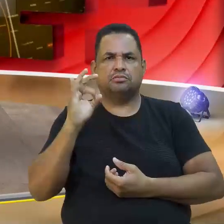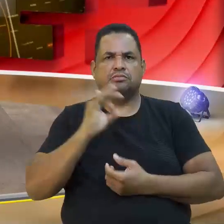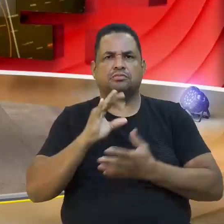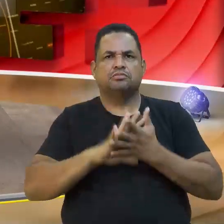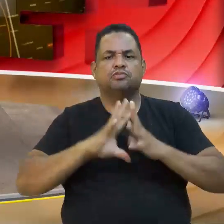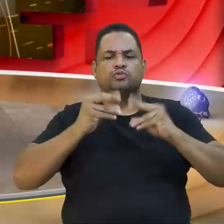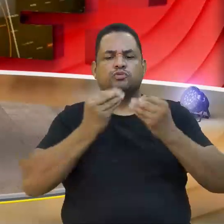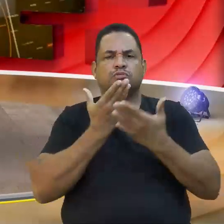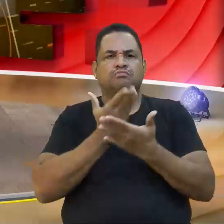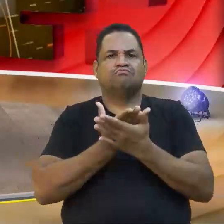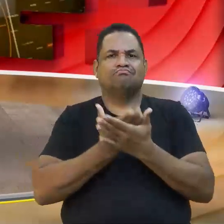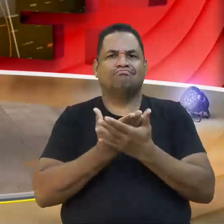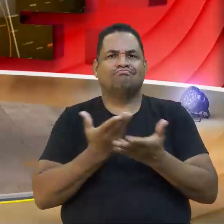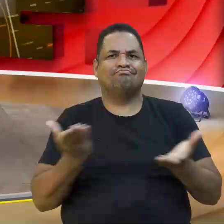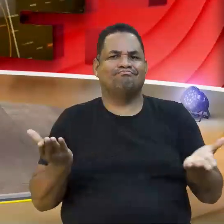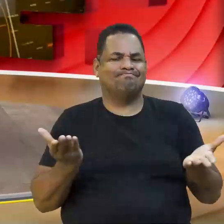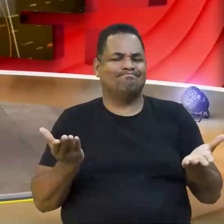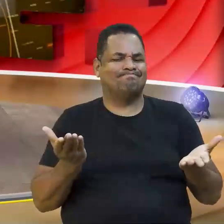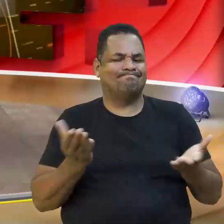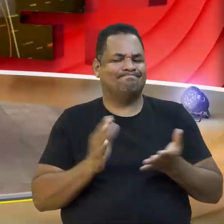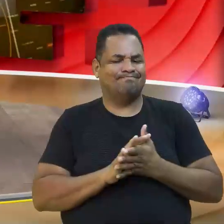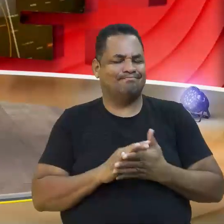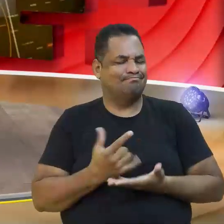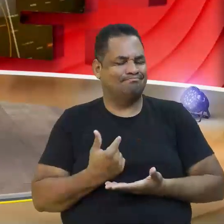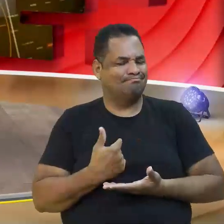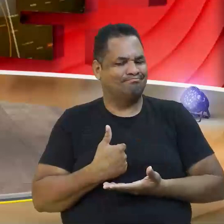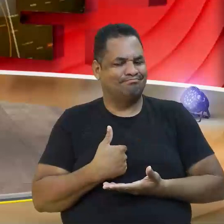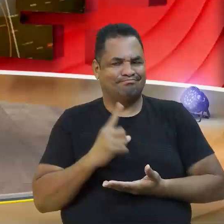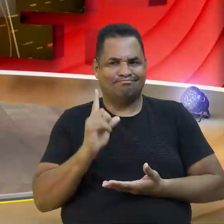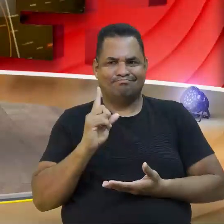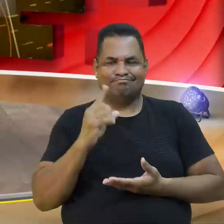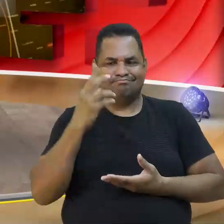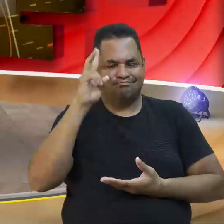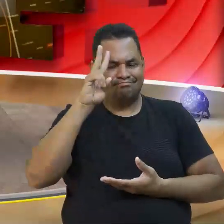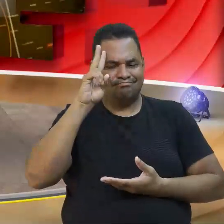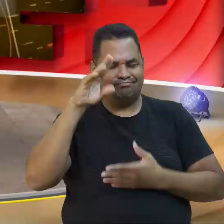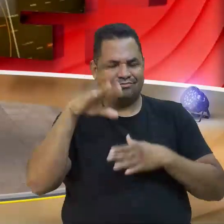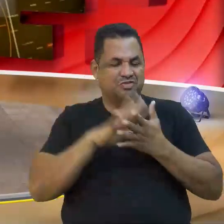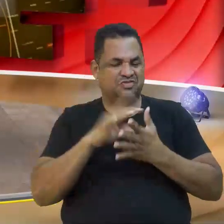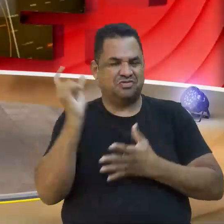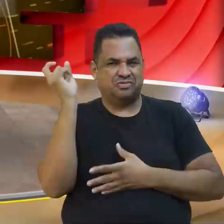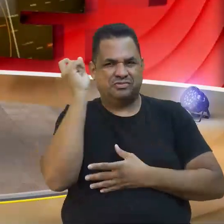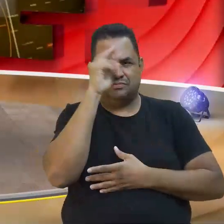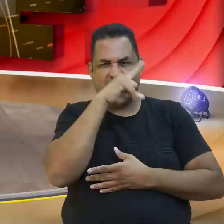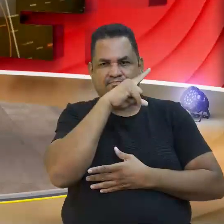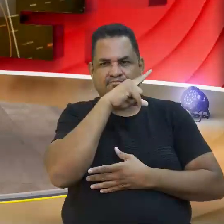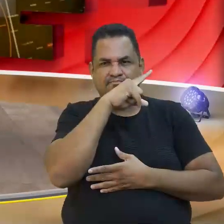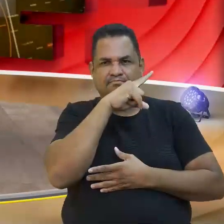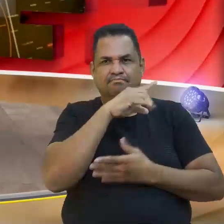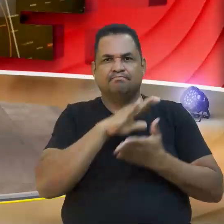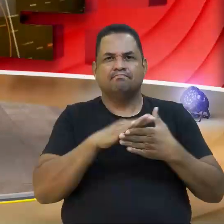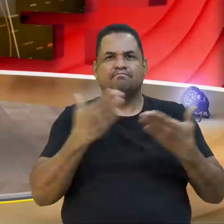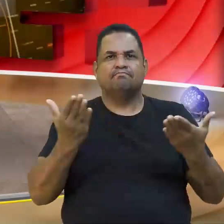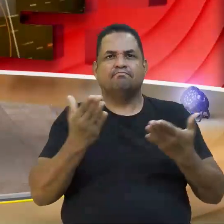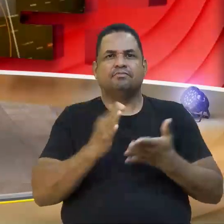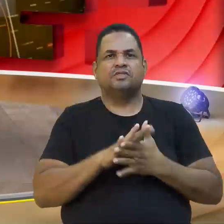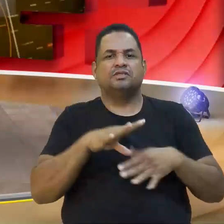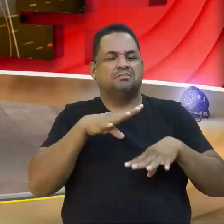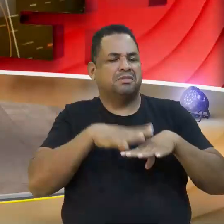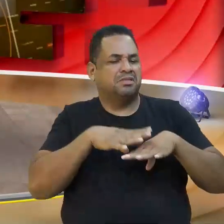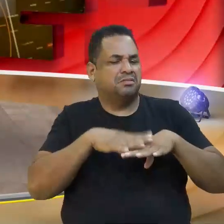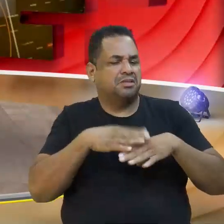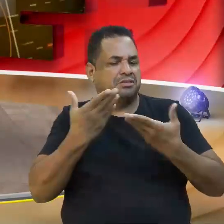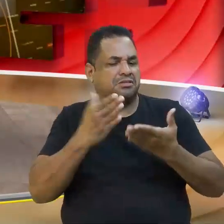vou ser sincera, eu não, Na íntegra? lembro. Eu acho que é meio complicado, Né? é meio difícil. Assim, a gente que tem uma pegada já da matemática, que a gente